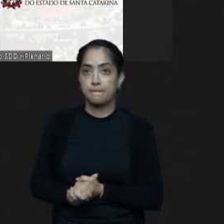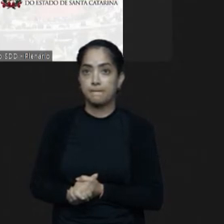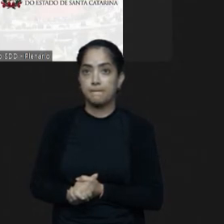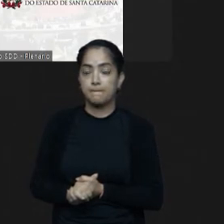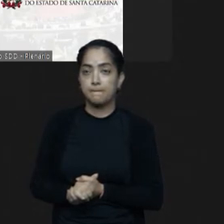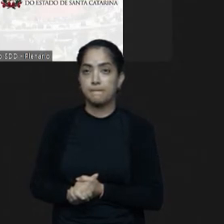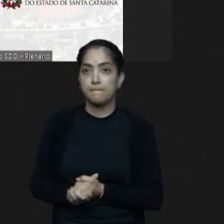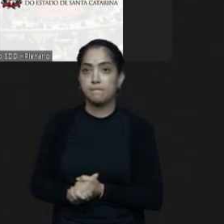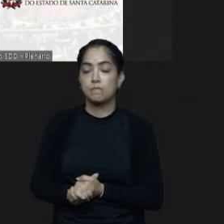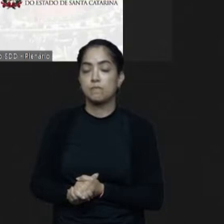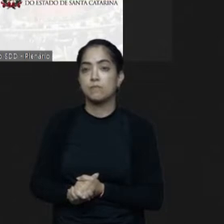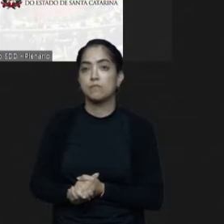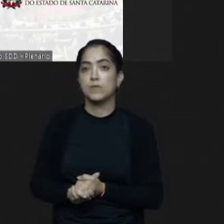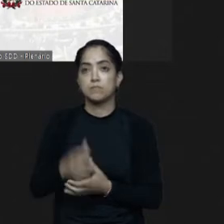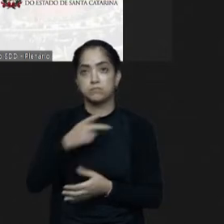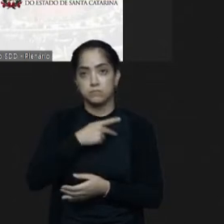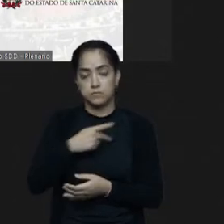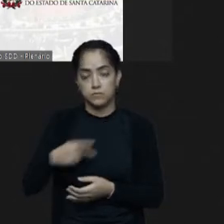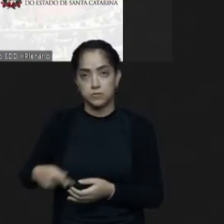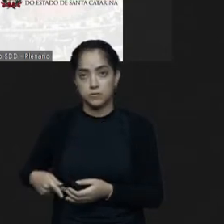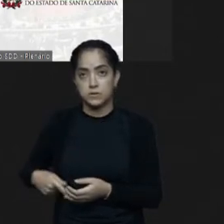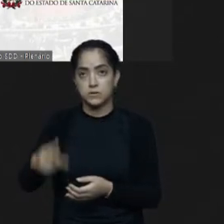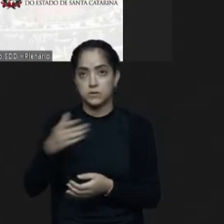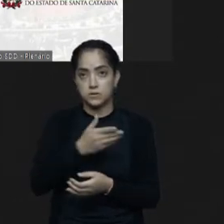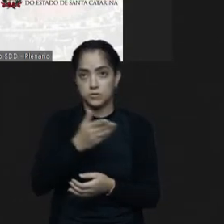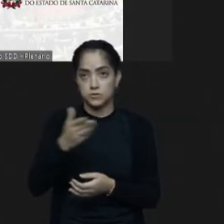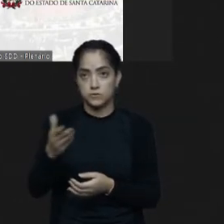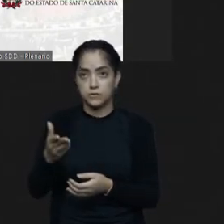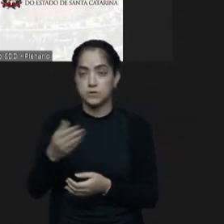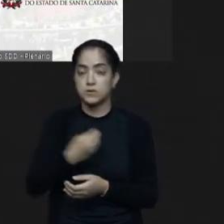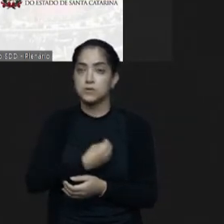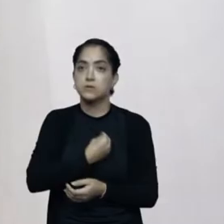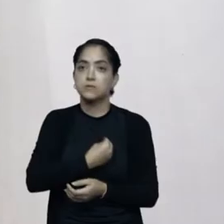Senhor presidente, senhores deputados aqui presentes,